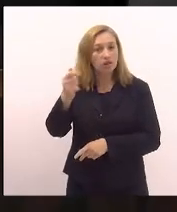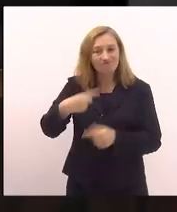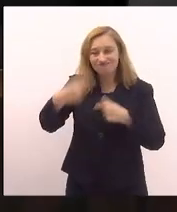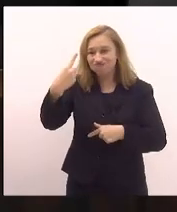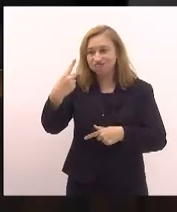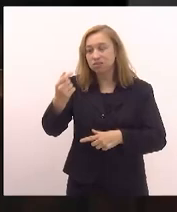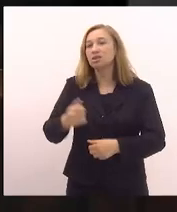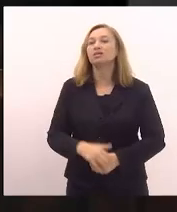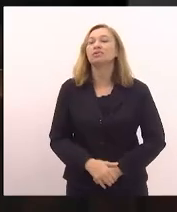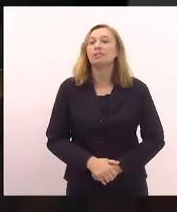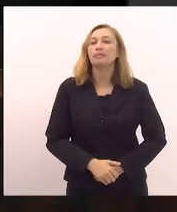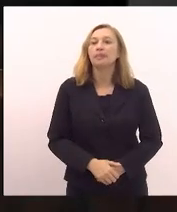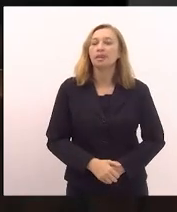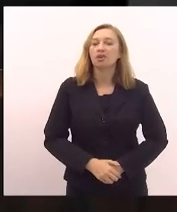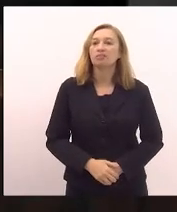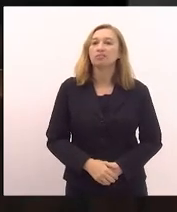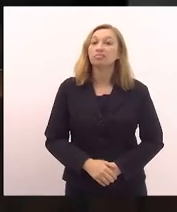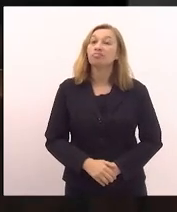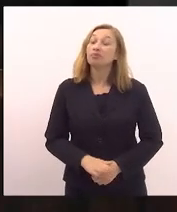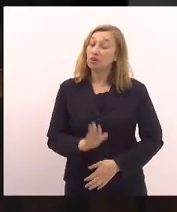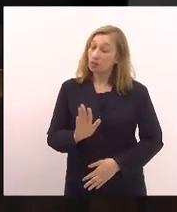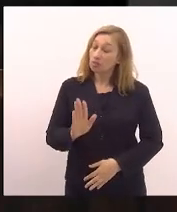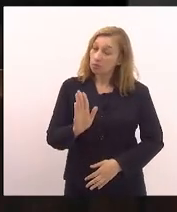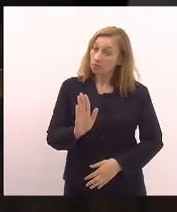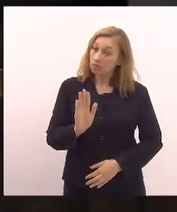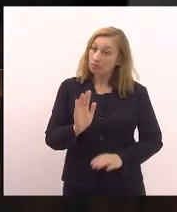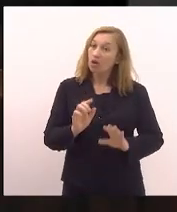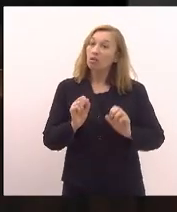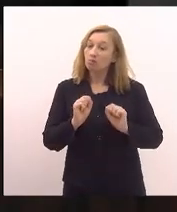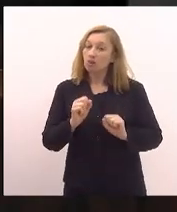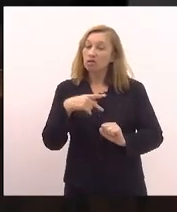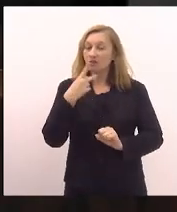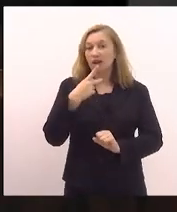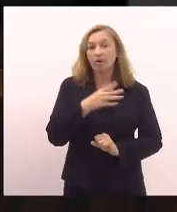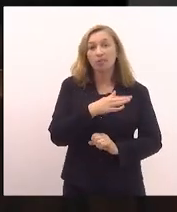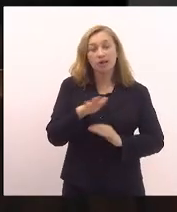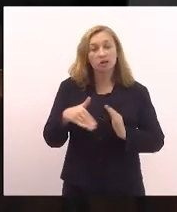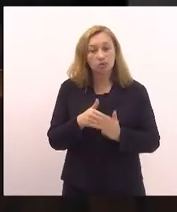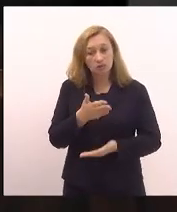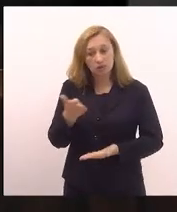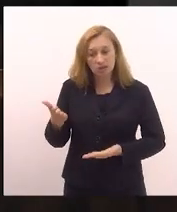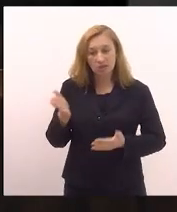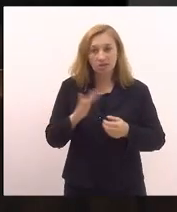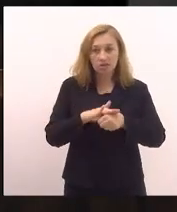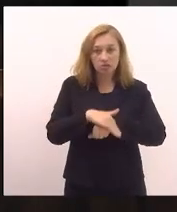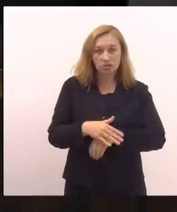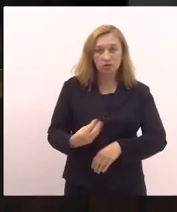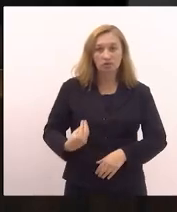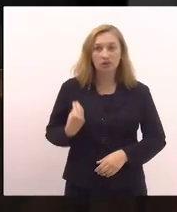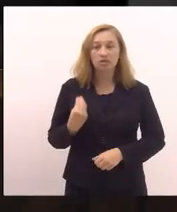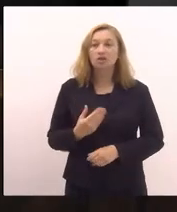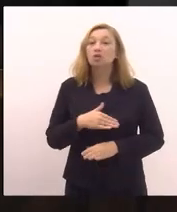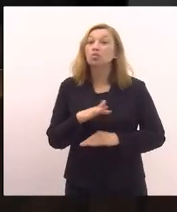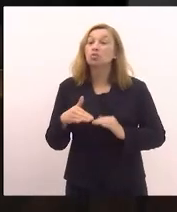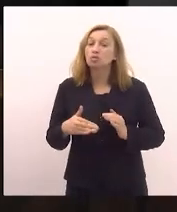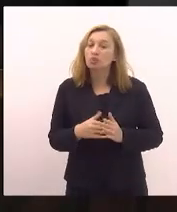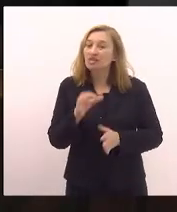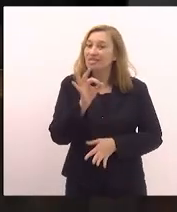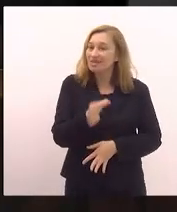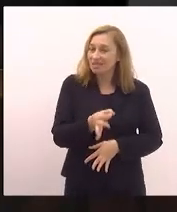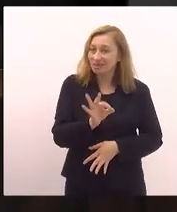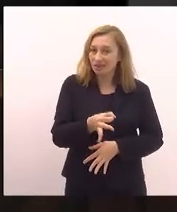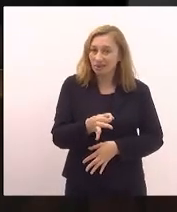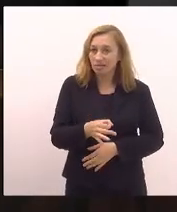superados. E uma coisa eu posso dizer para todos aqui presentes nessa noite, com toda a